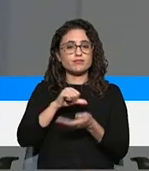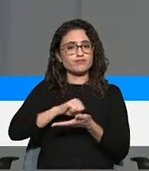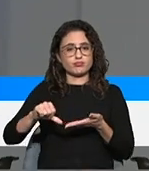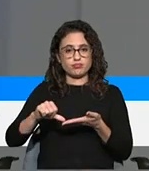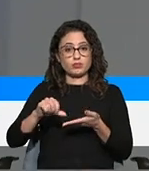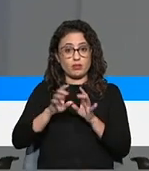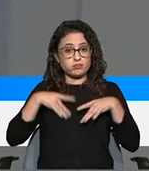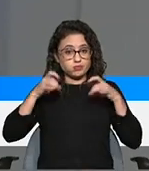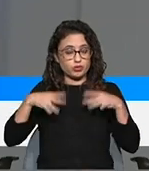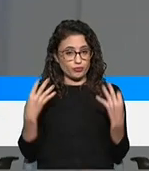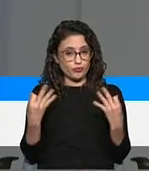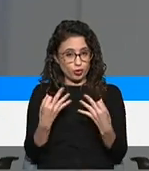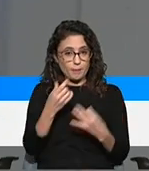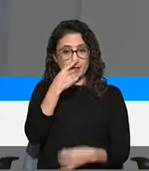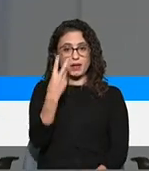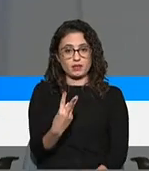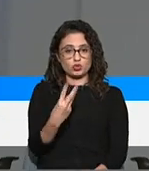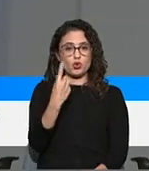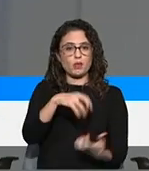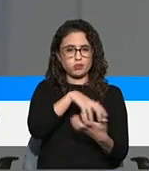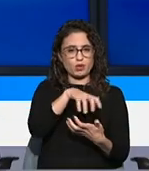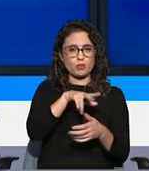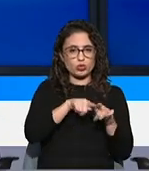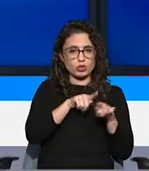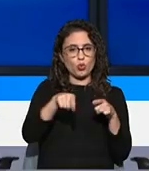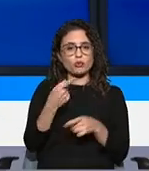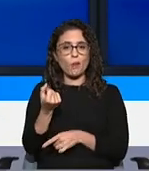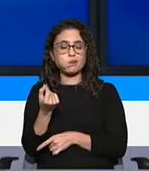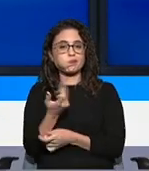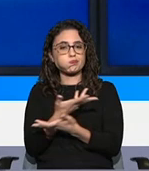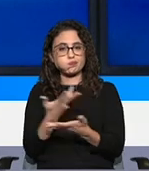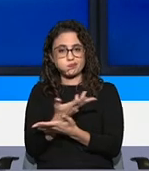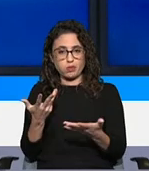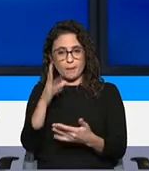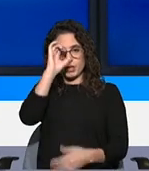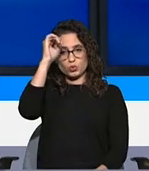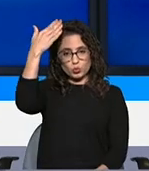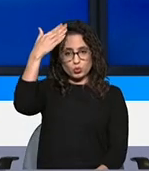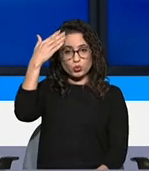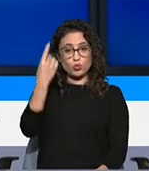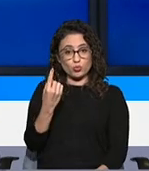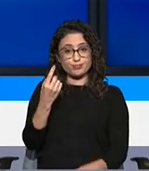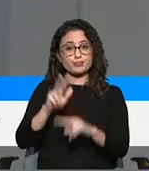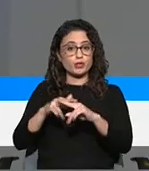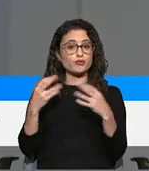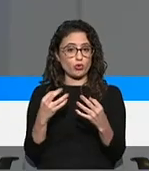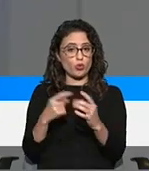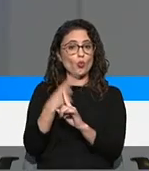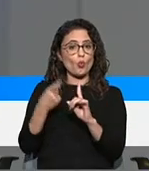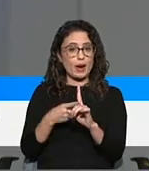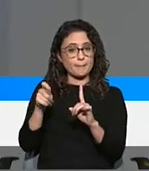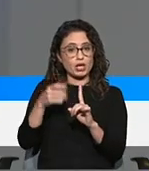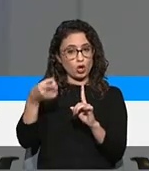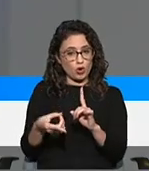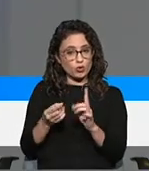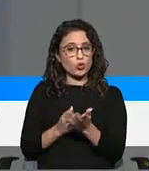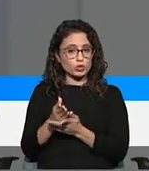uma era o pântano político outra foi uma banca rota de um primeiro-ministro que esteve preso durante 1 ano e nove meses e continua a ser